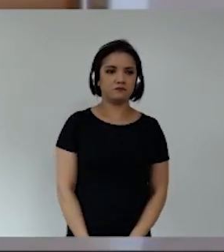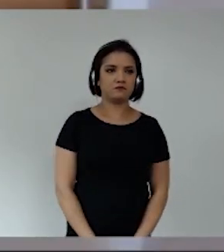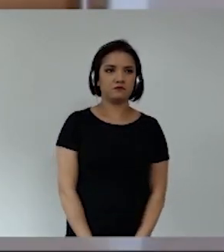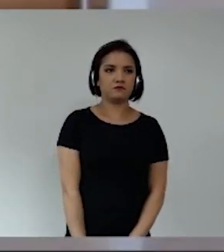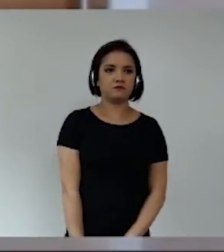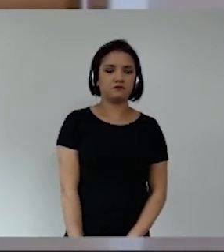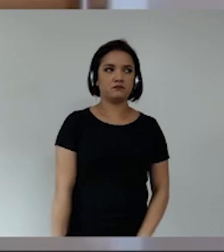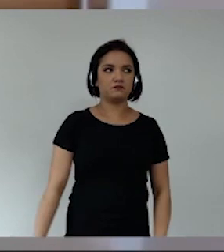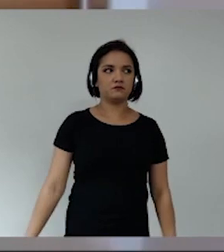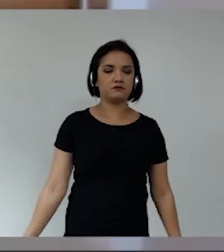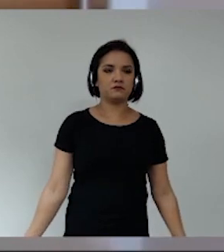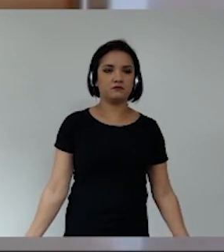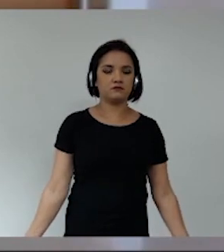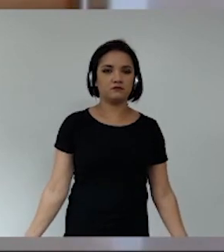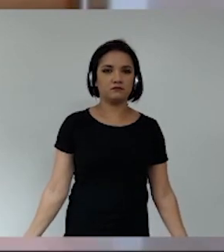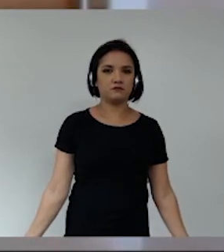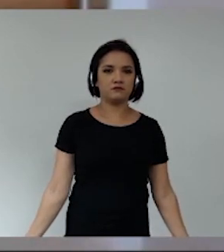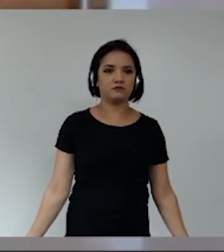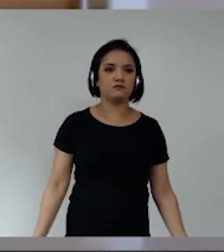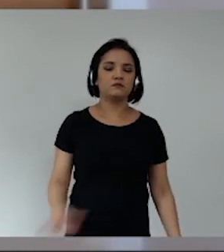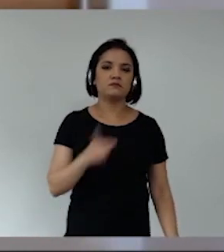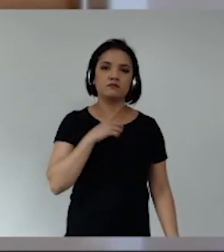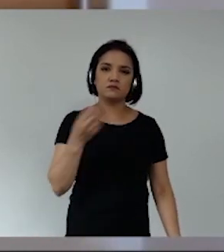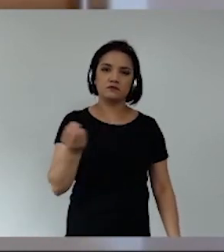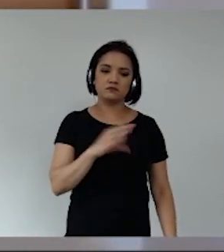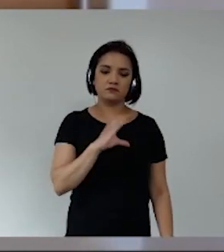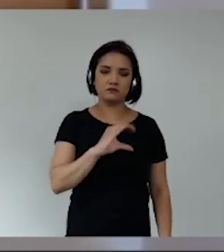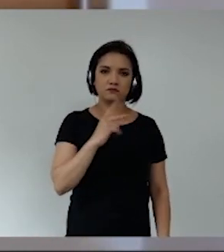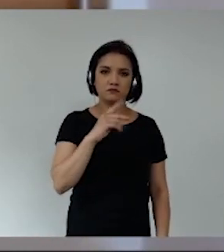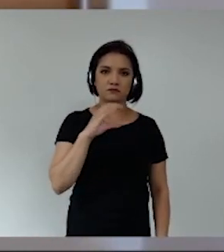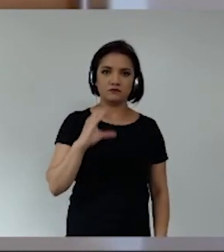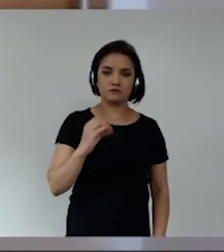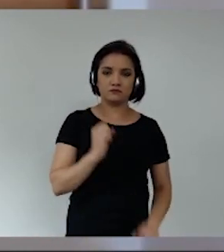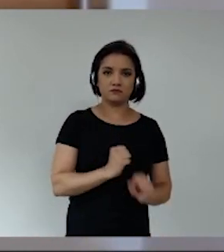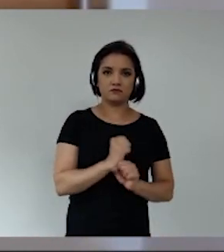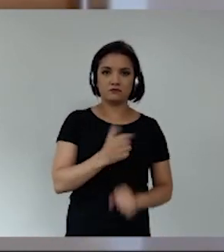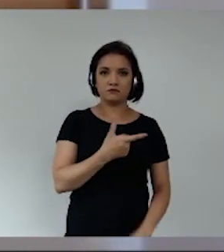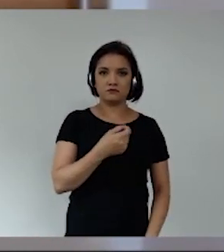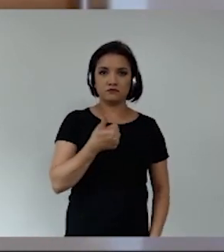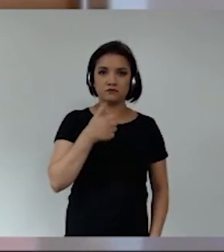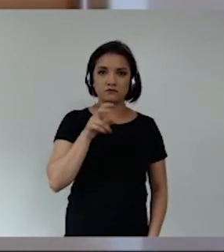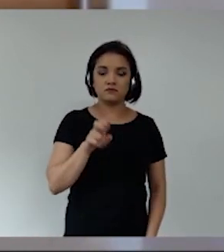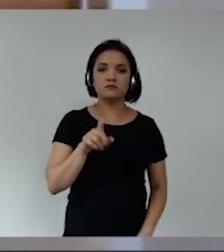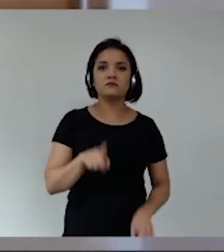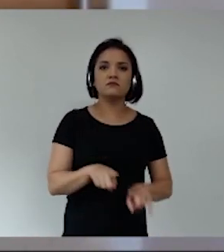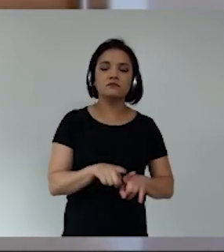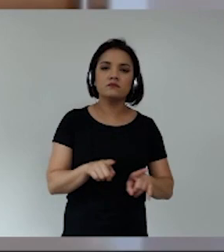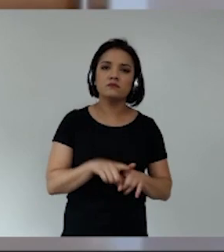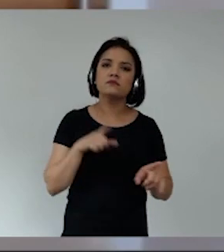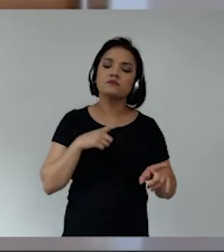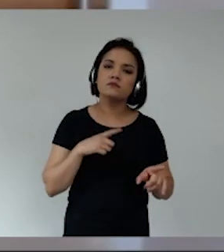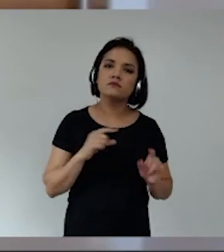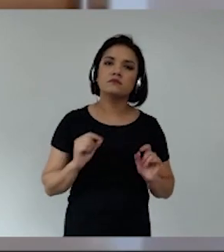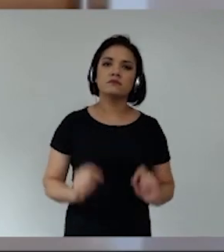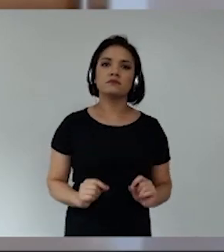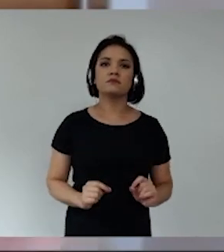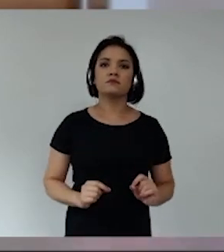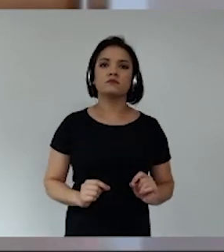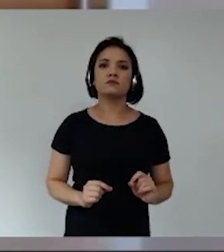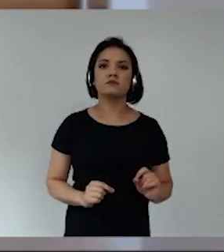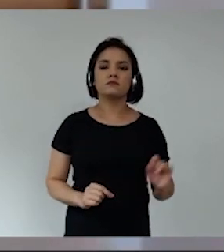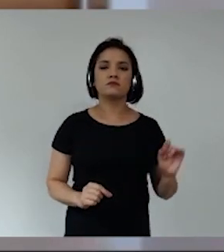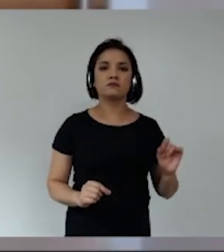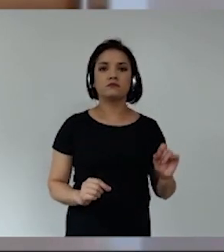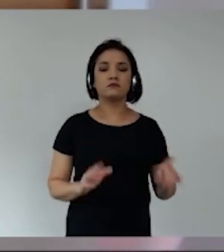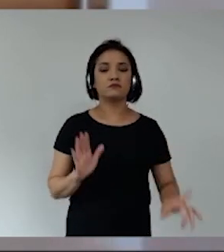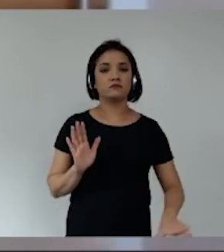não faz o menor sentido. Né? Veio o novo Código de Processo Civil de 2015 e investiu nisso. Né? Trouxe para a Lei de